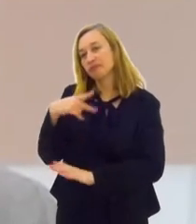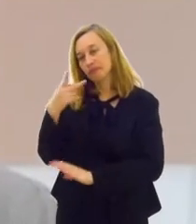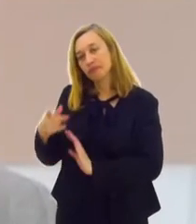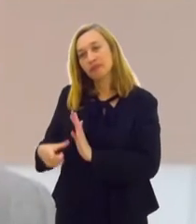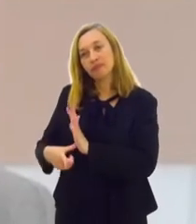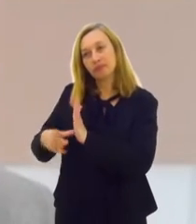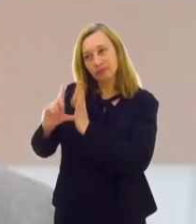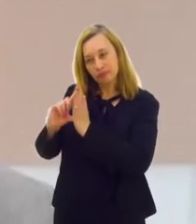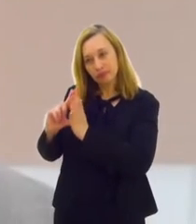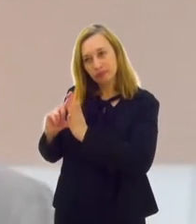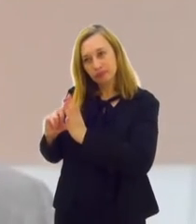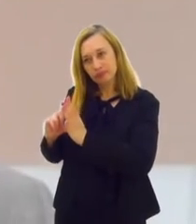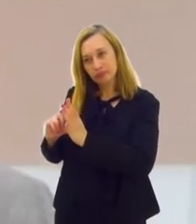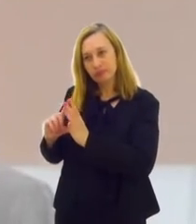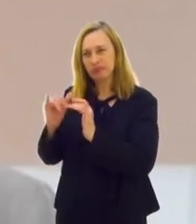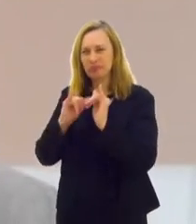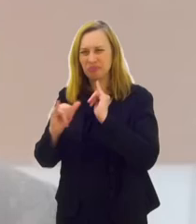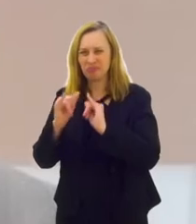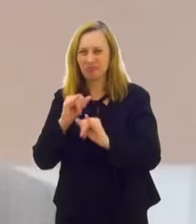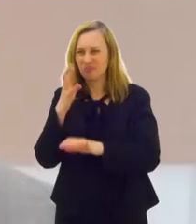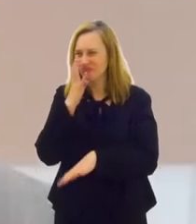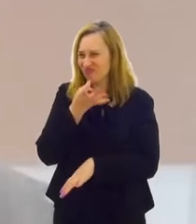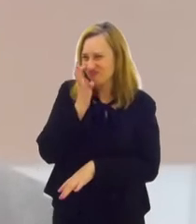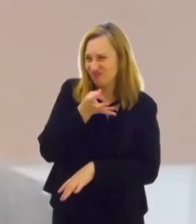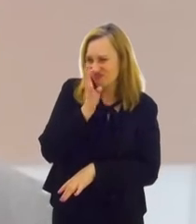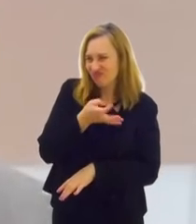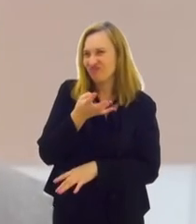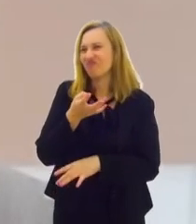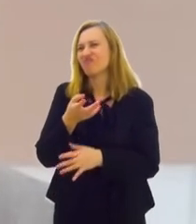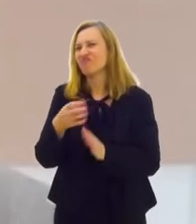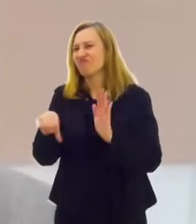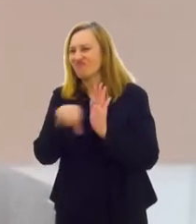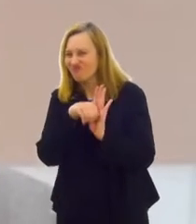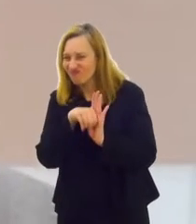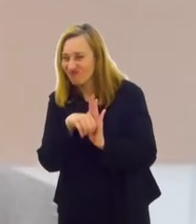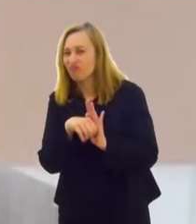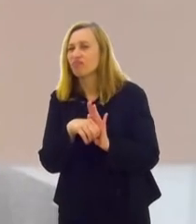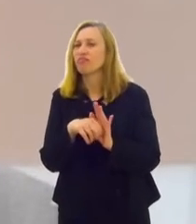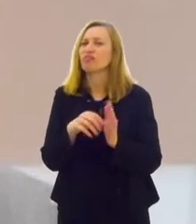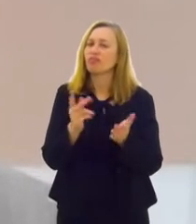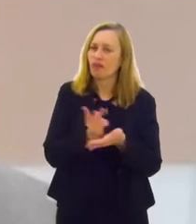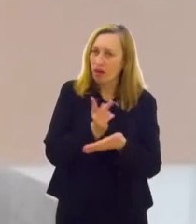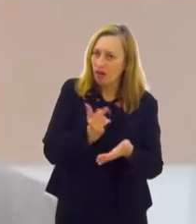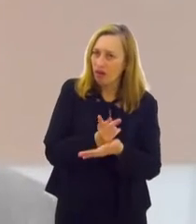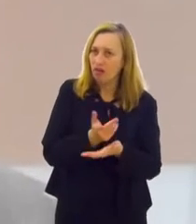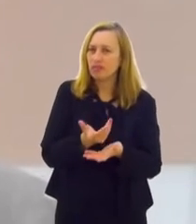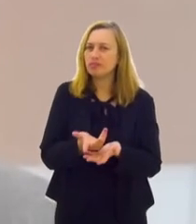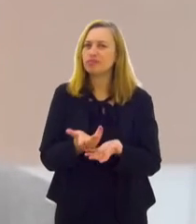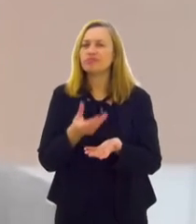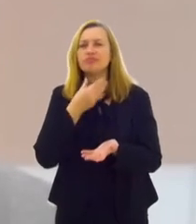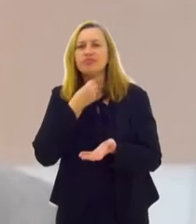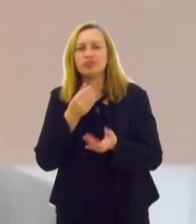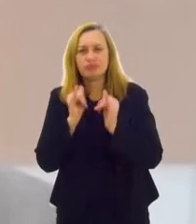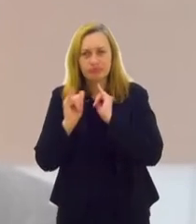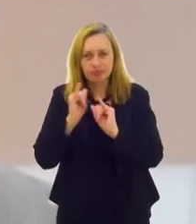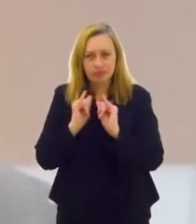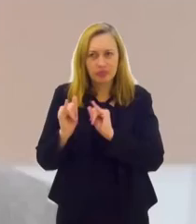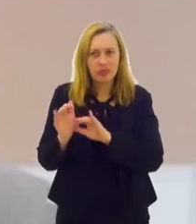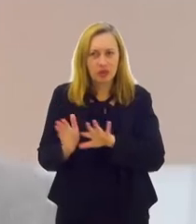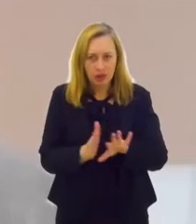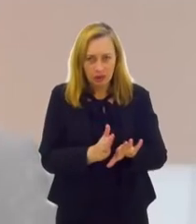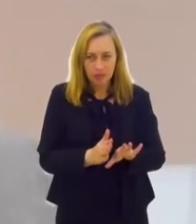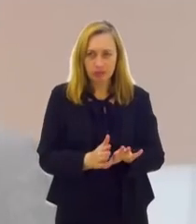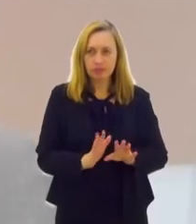gente se referiu no primeiro bloco, né, de propaganda negativa, depreciativa, de fake